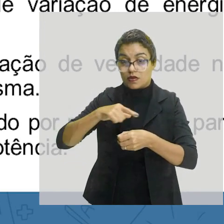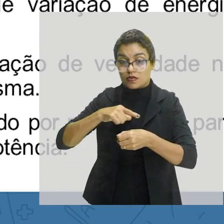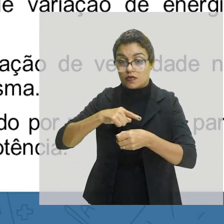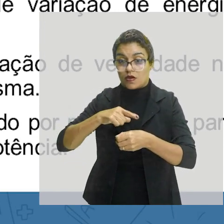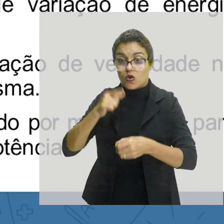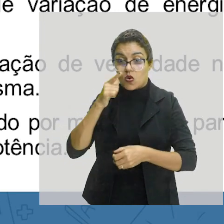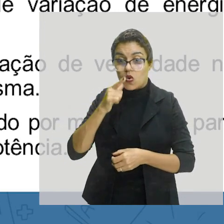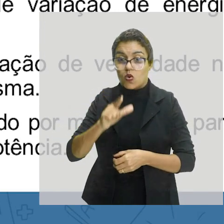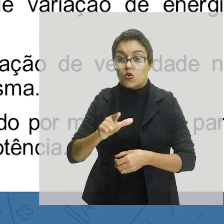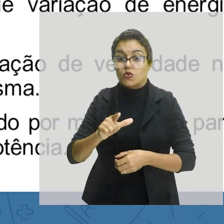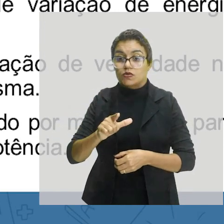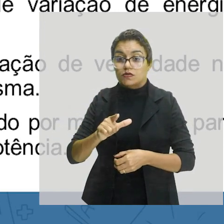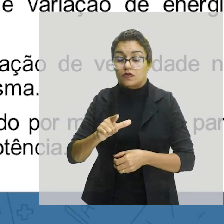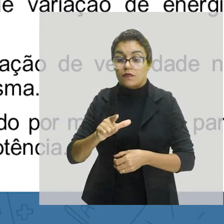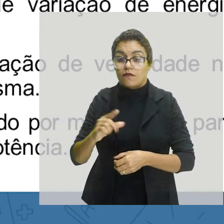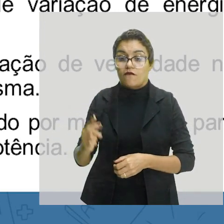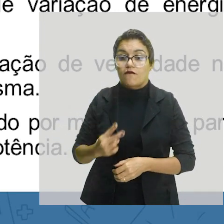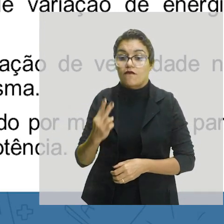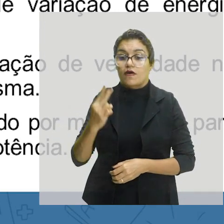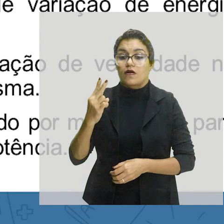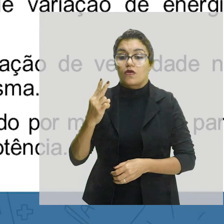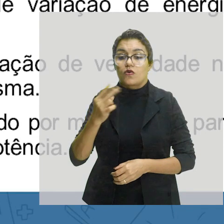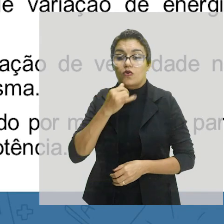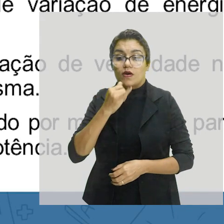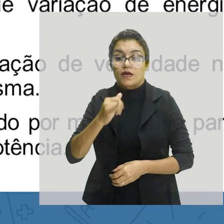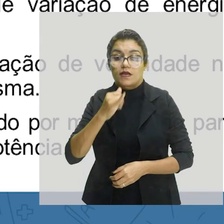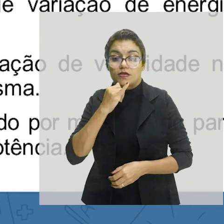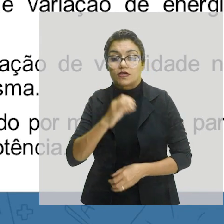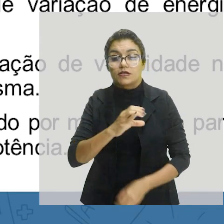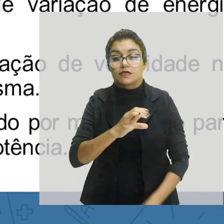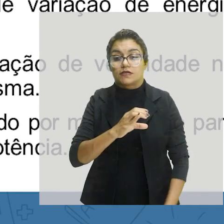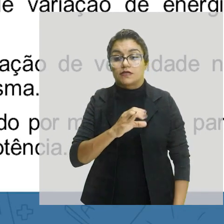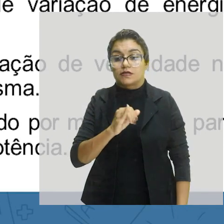atinge o maior valor de energia cinética.